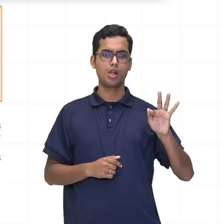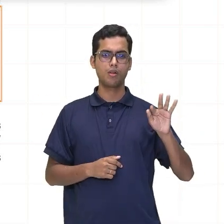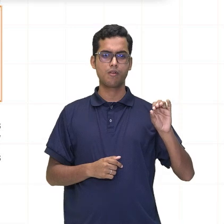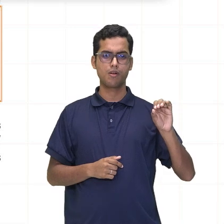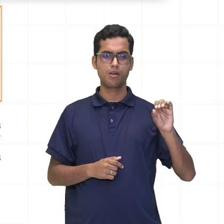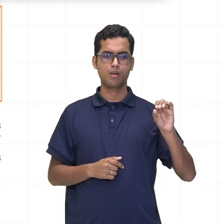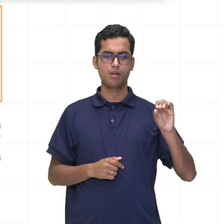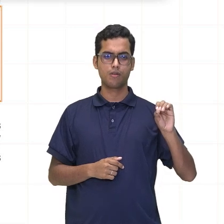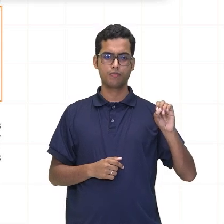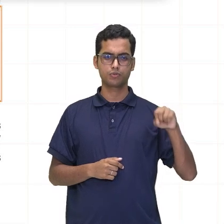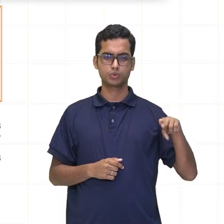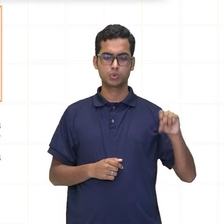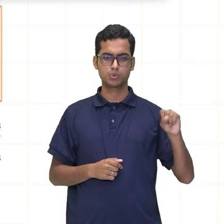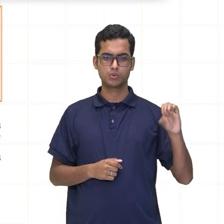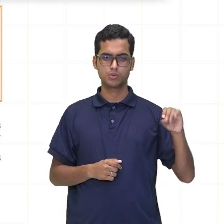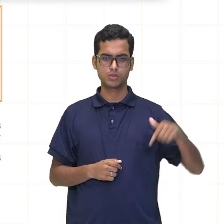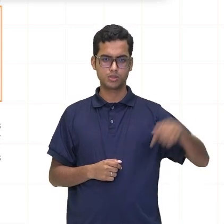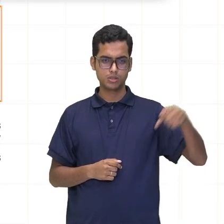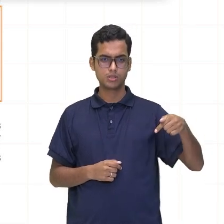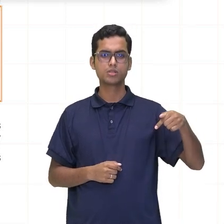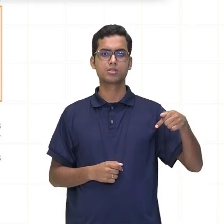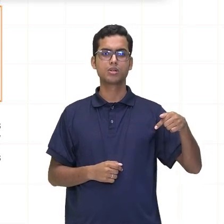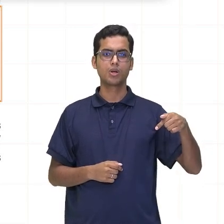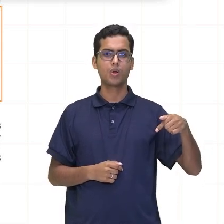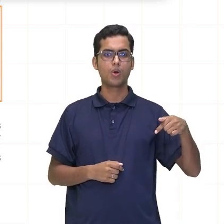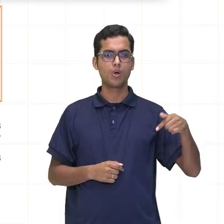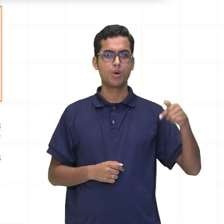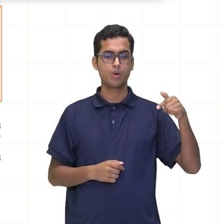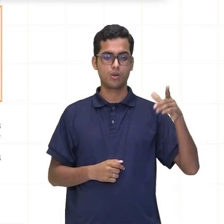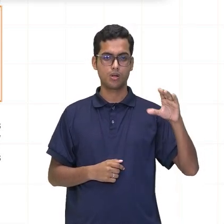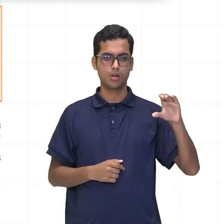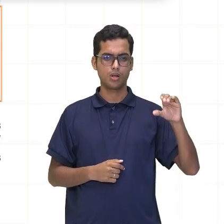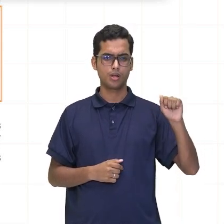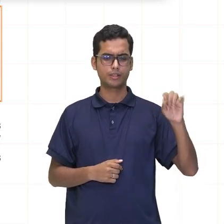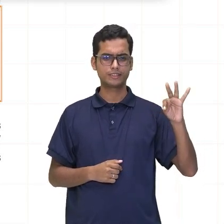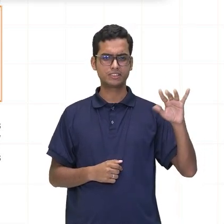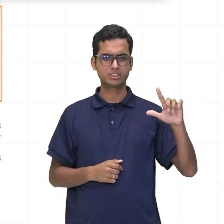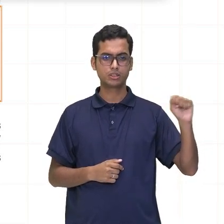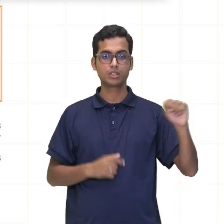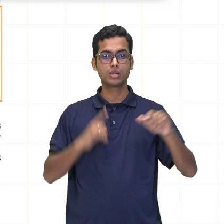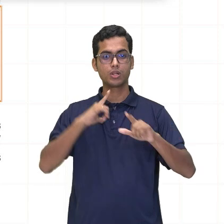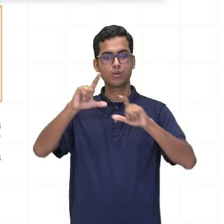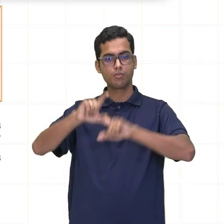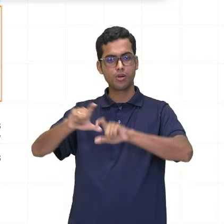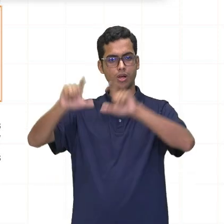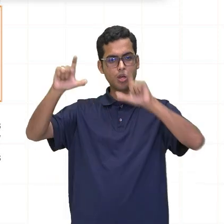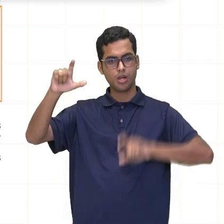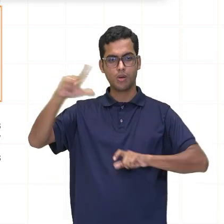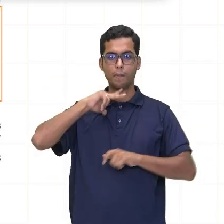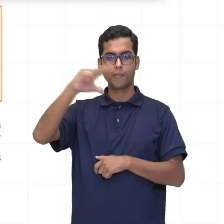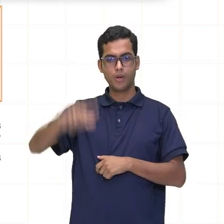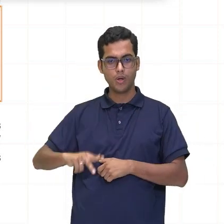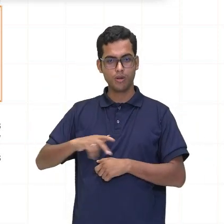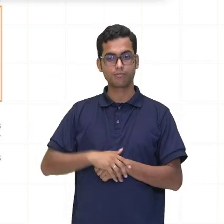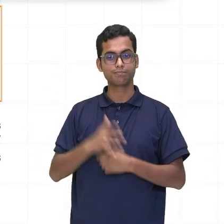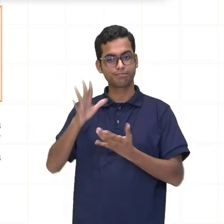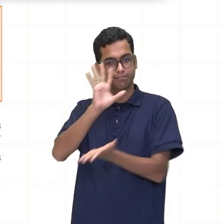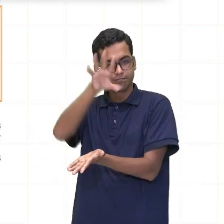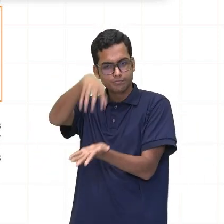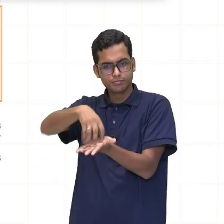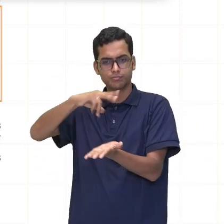assim, o reconhecimento da independência portuguesa. Então, agora, Portugal se